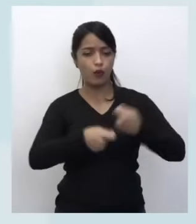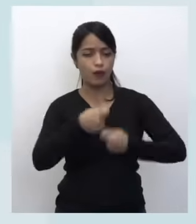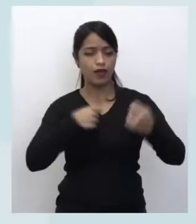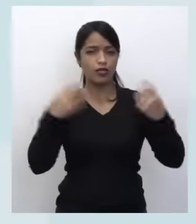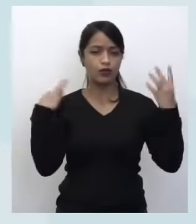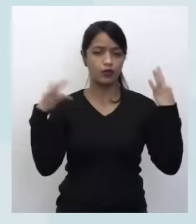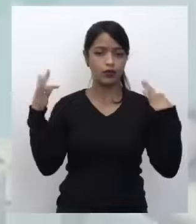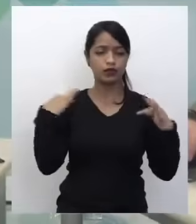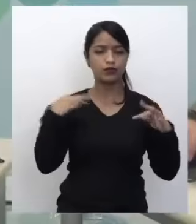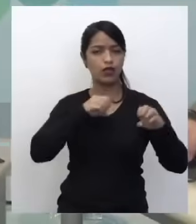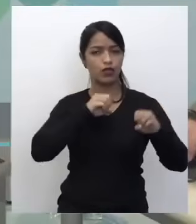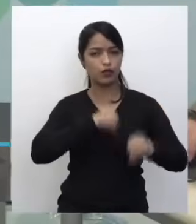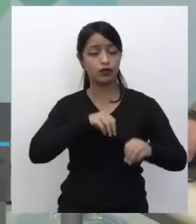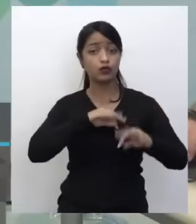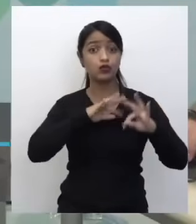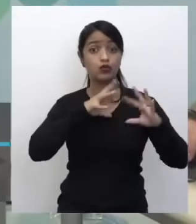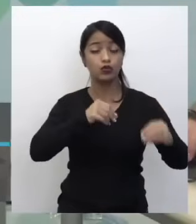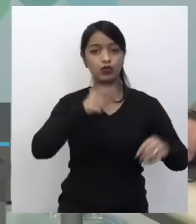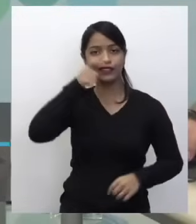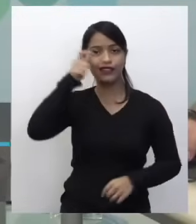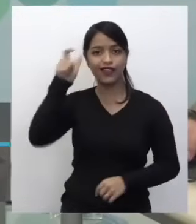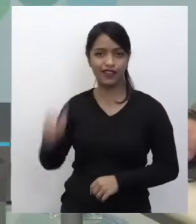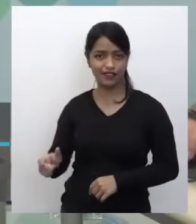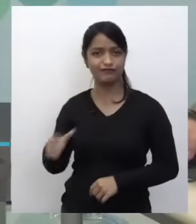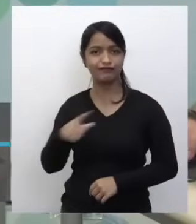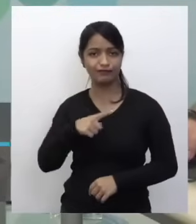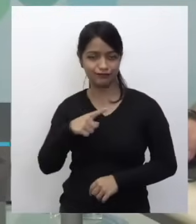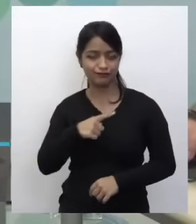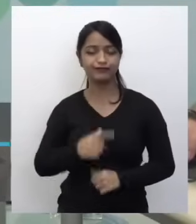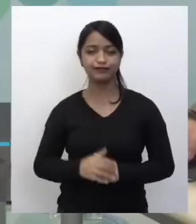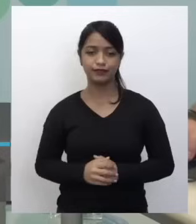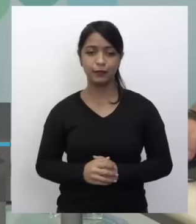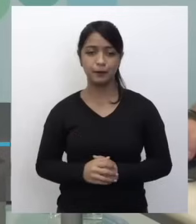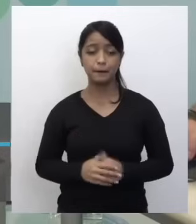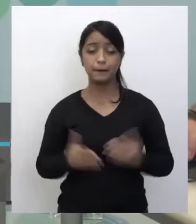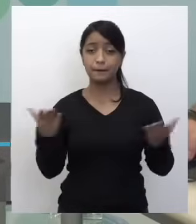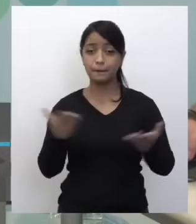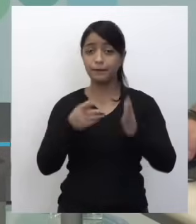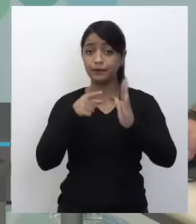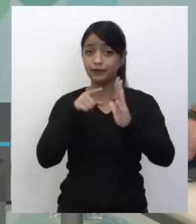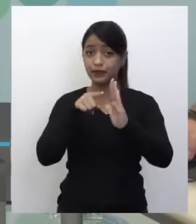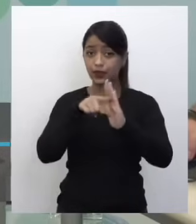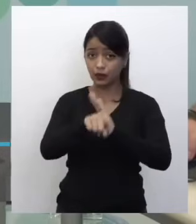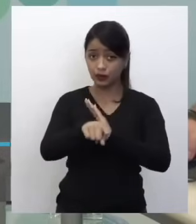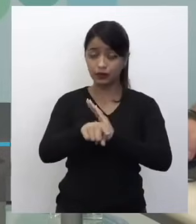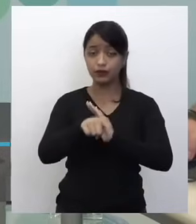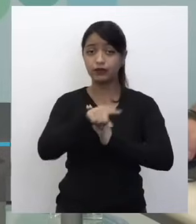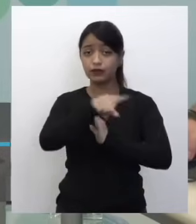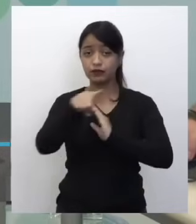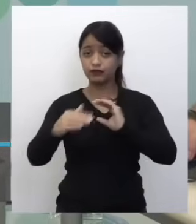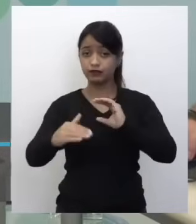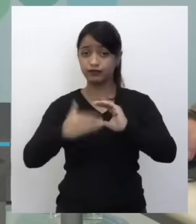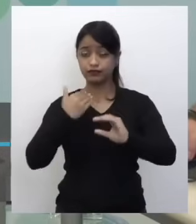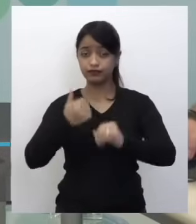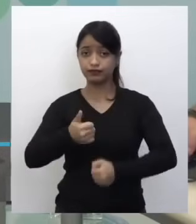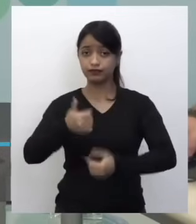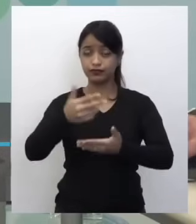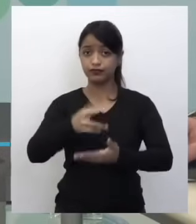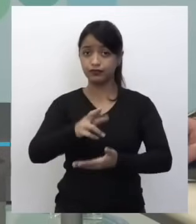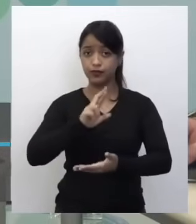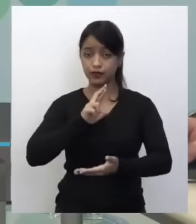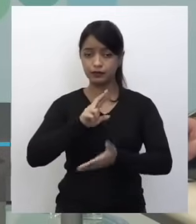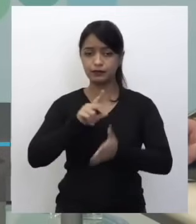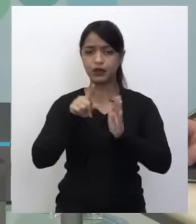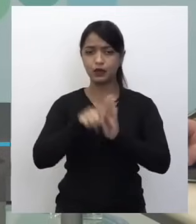entre outras. Então, eu vou fazer uma perguntinha e vou pedir para que vocês respondam lá no chat, tá?